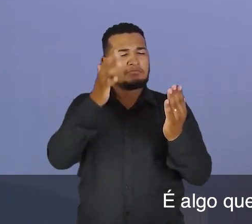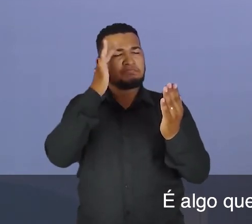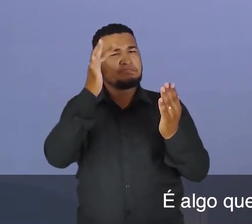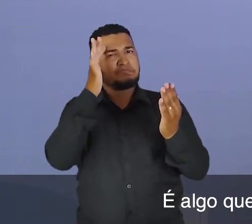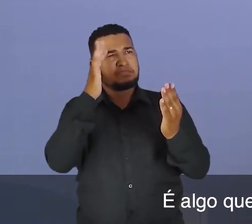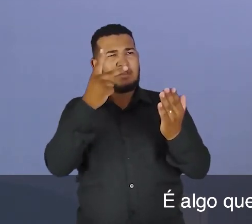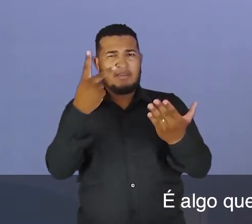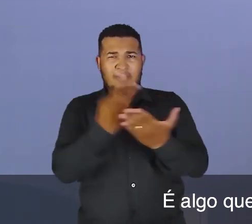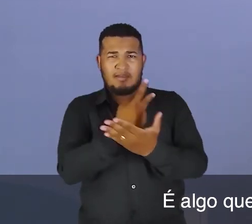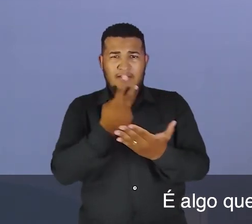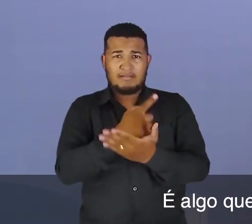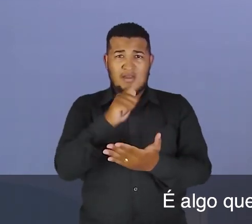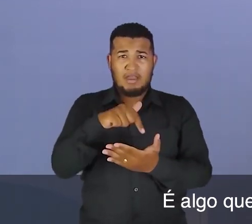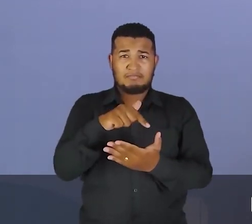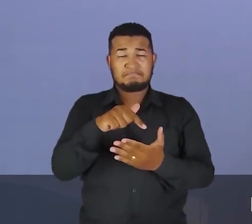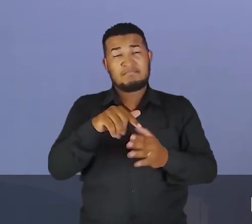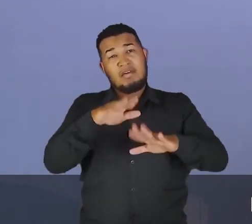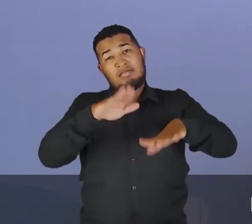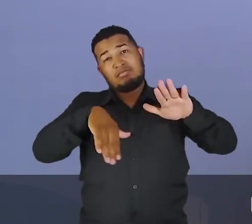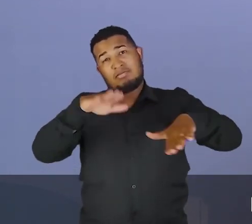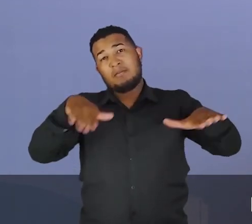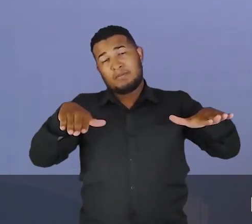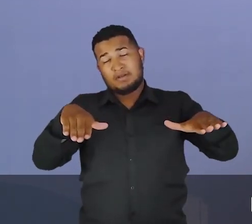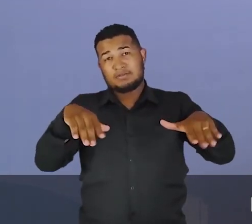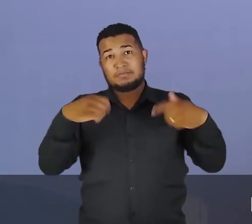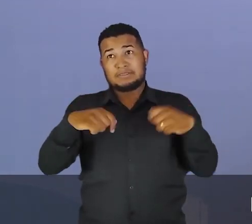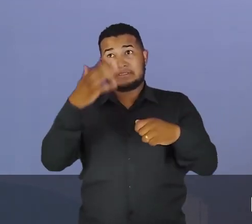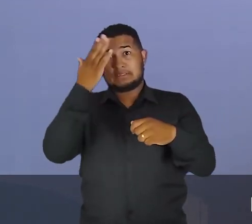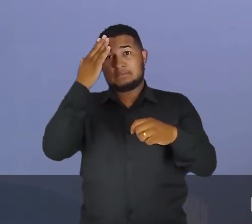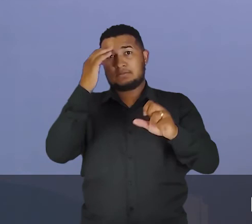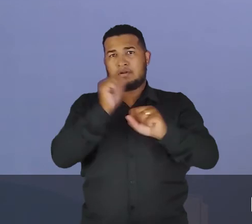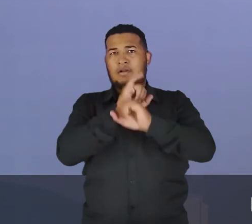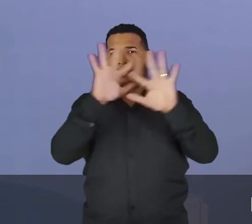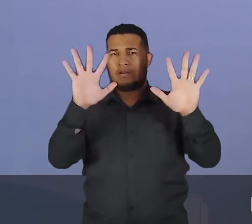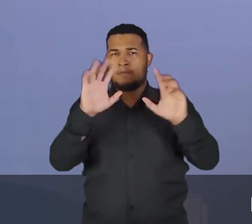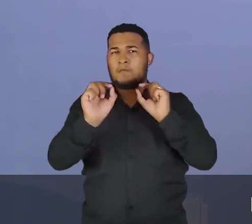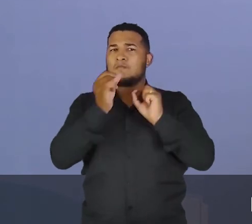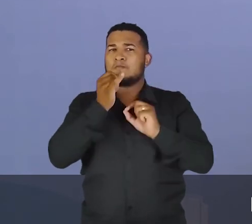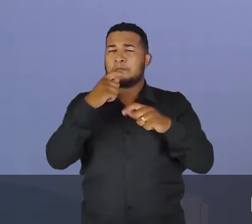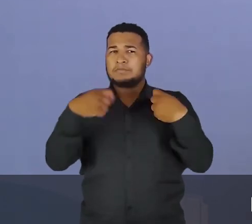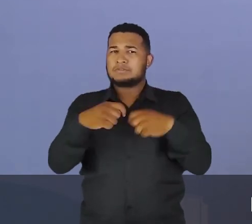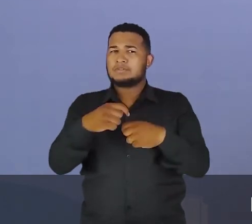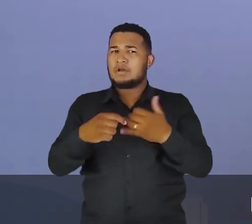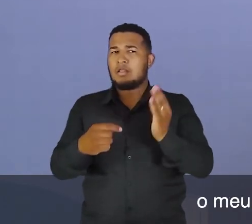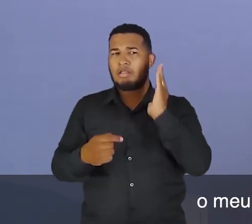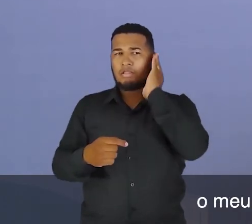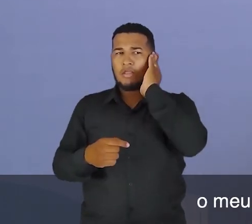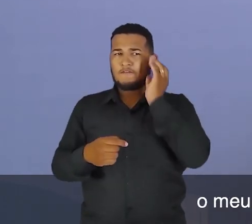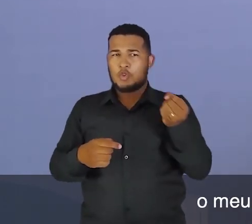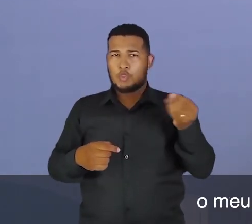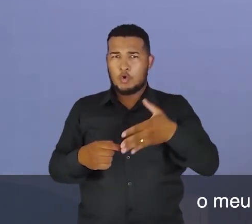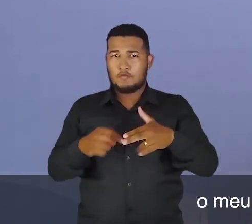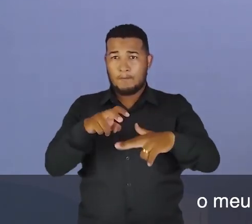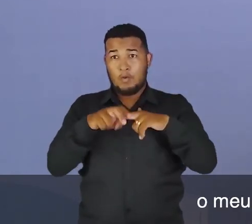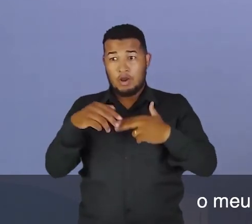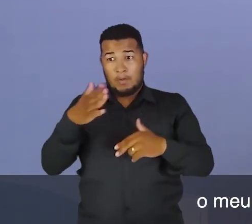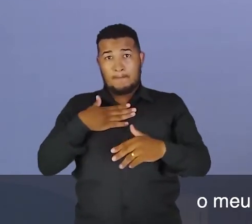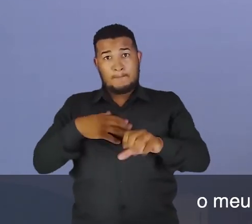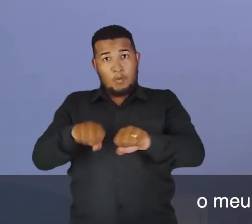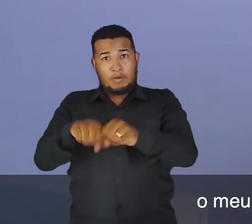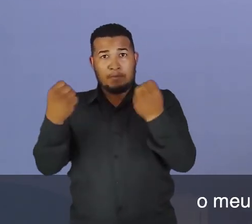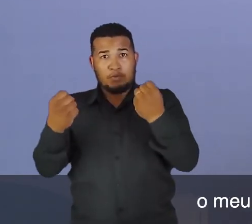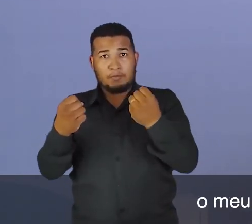julga errado? Depende. A gente precisa entender. Eu preciso de um celular novo porque o meu quebrou? Eu